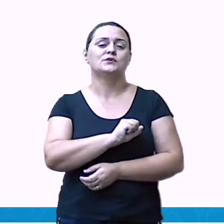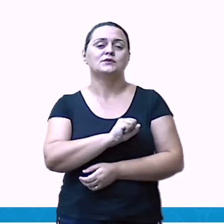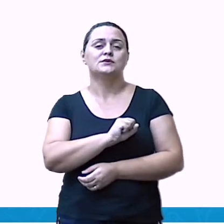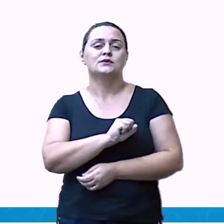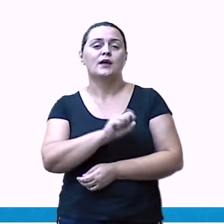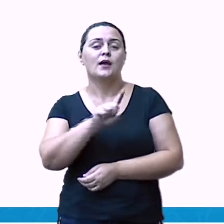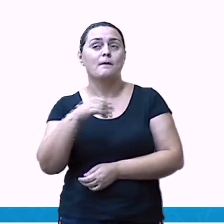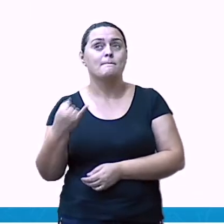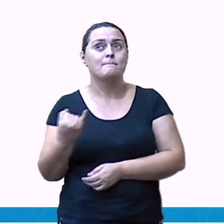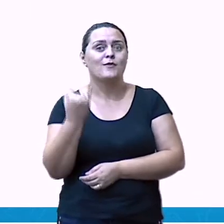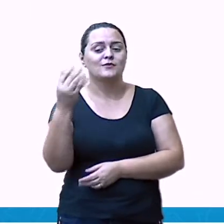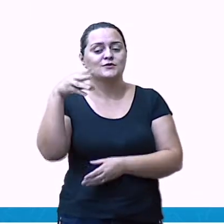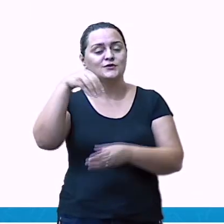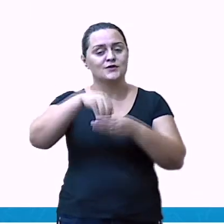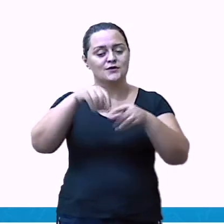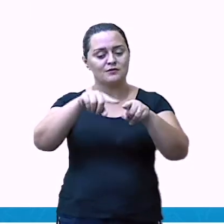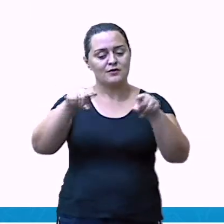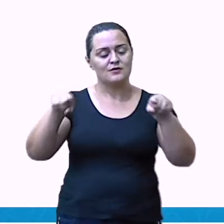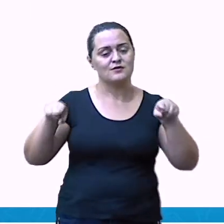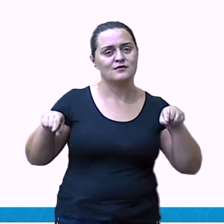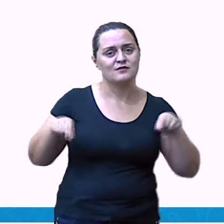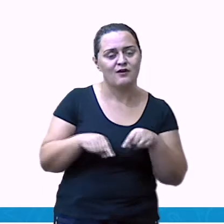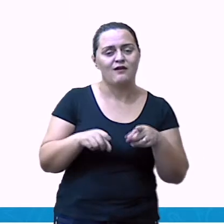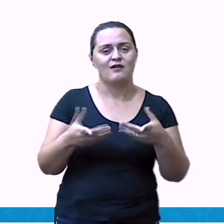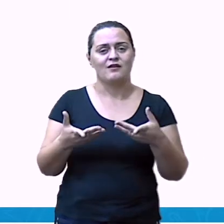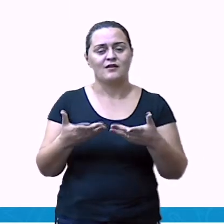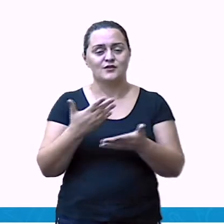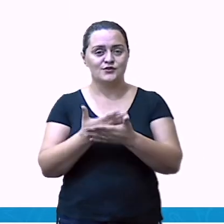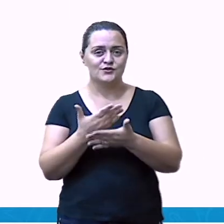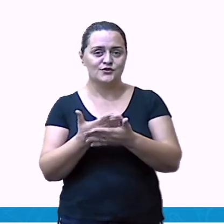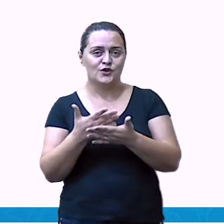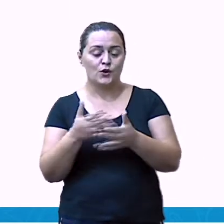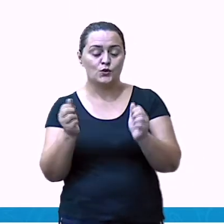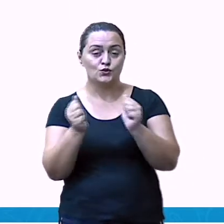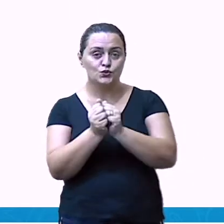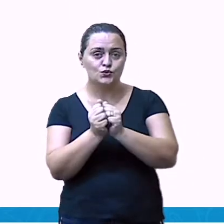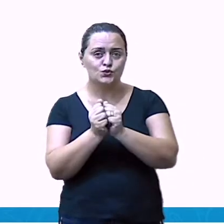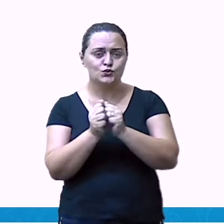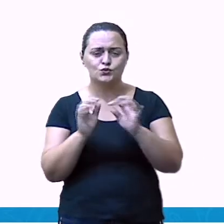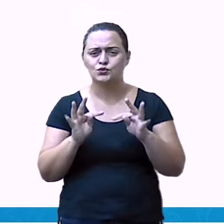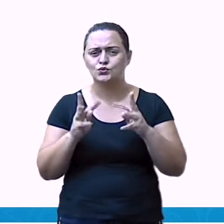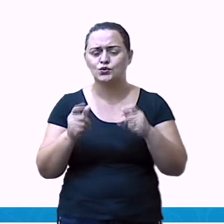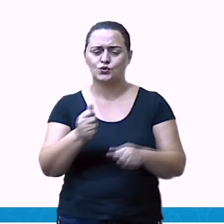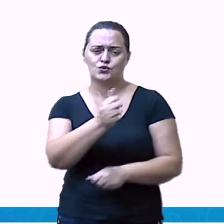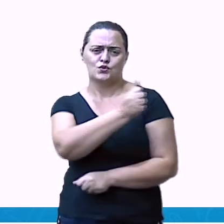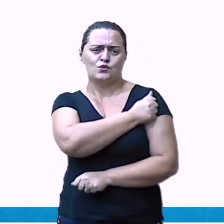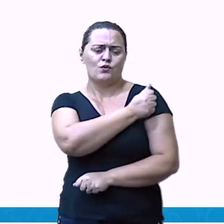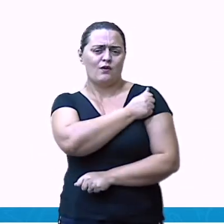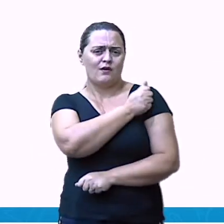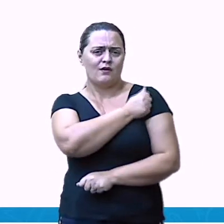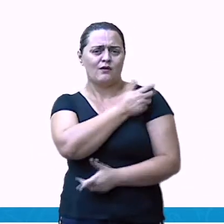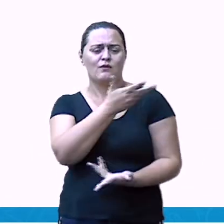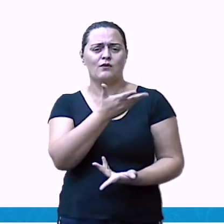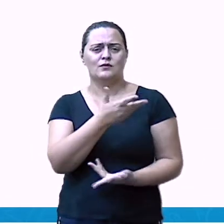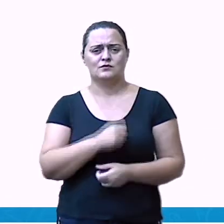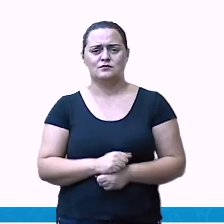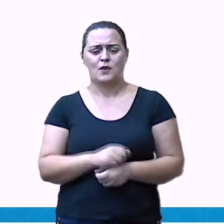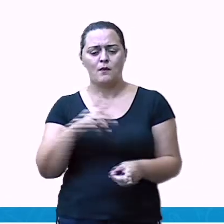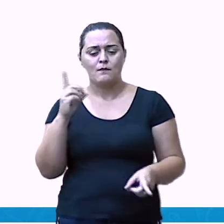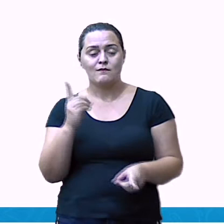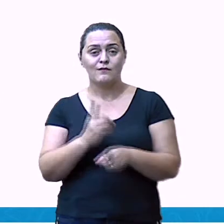de aula com todos os estudantes. É um momento de construção, é um momento de descoberta,